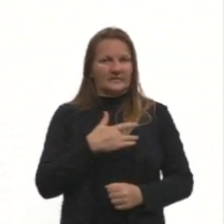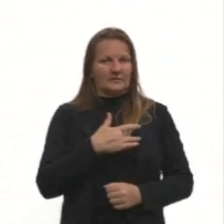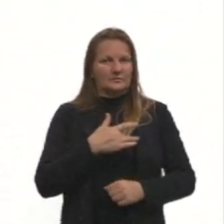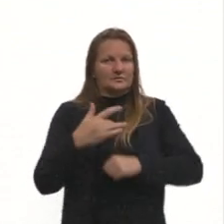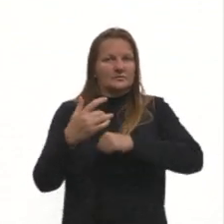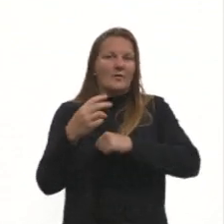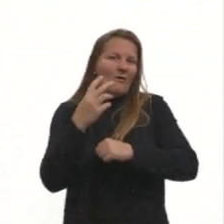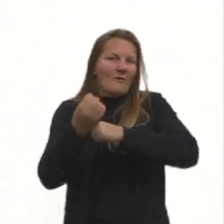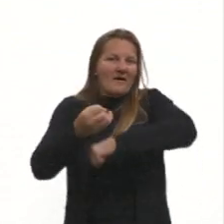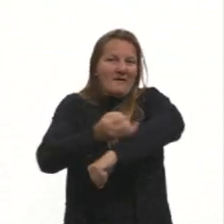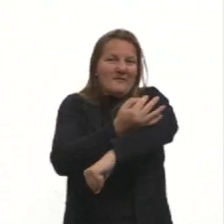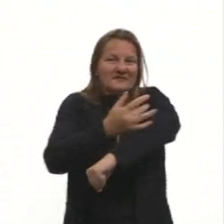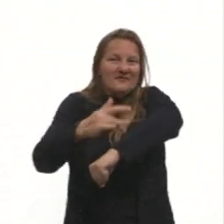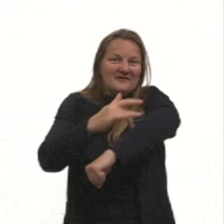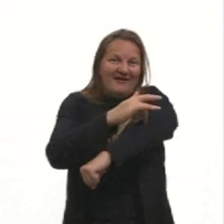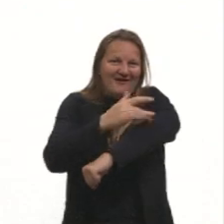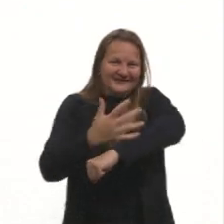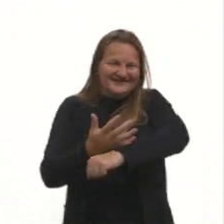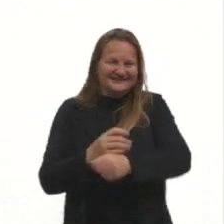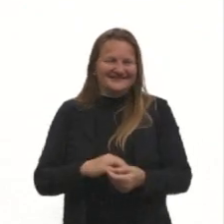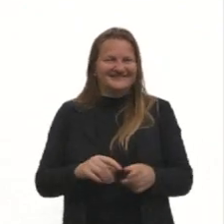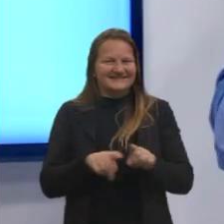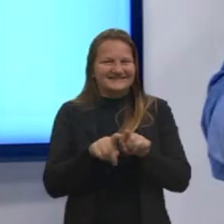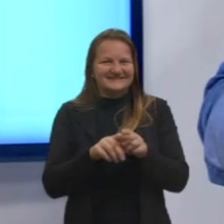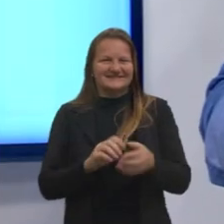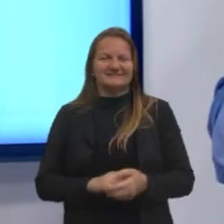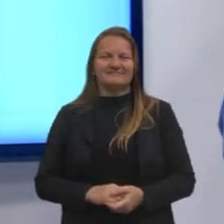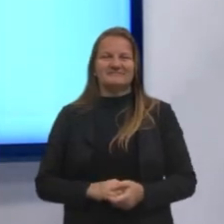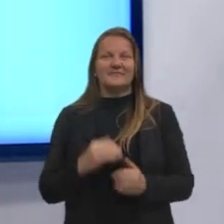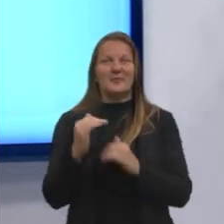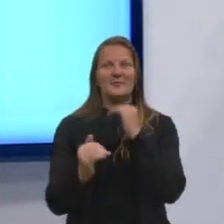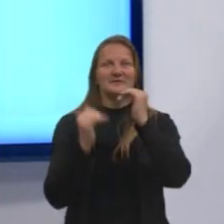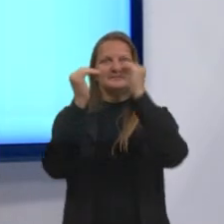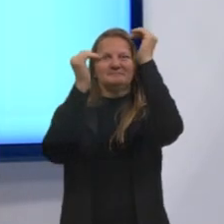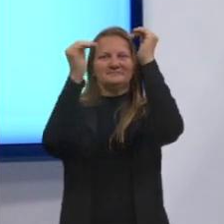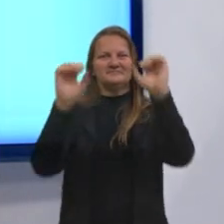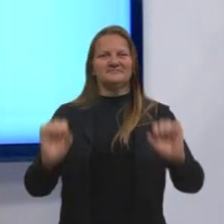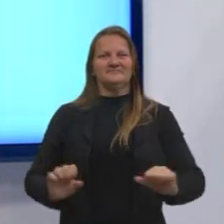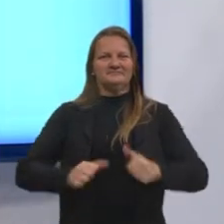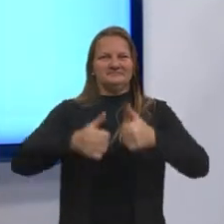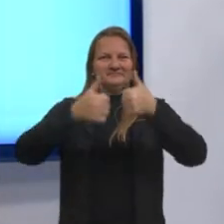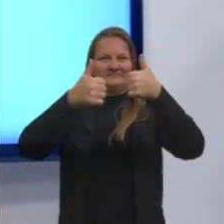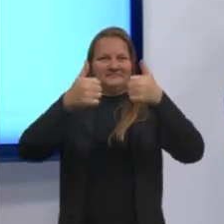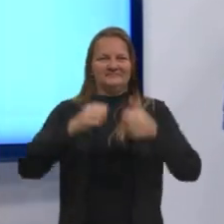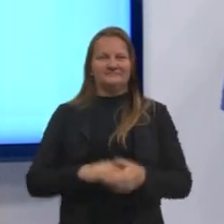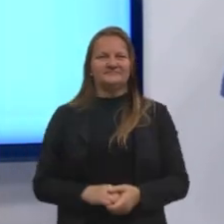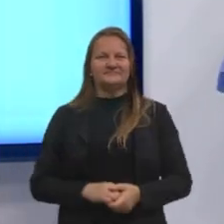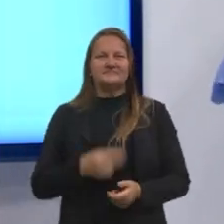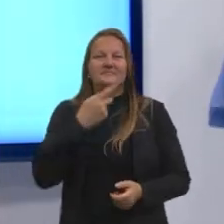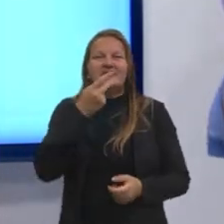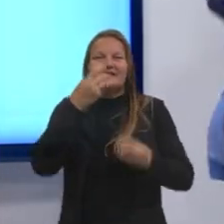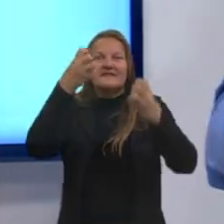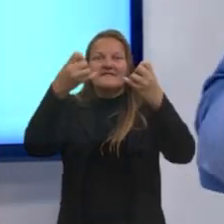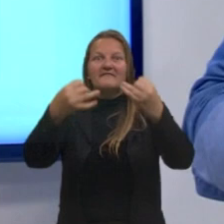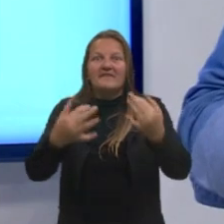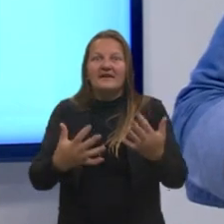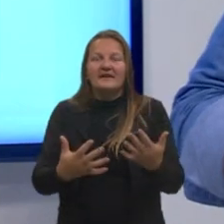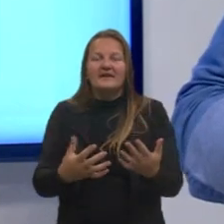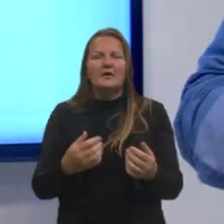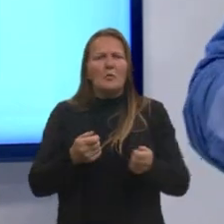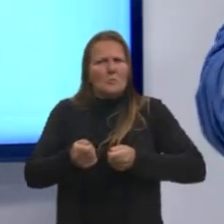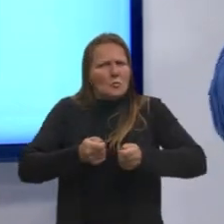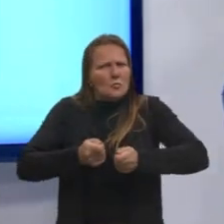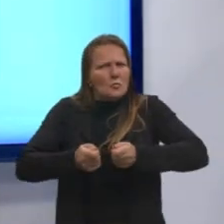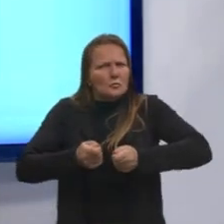bem com nós mesmos né a gente consegue ter um desempenho melhor então quando a gente fala né tentar manter o controle